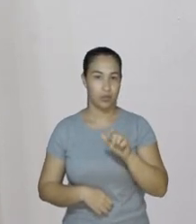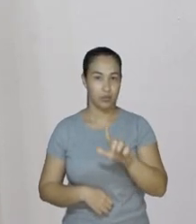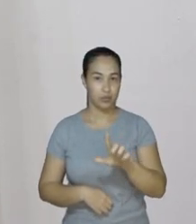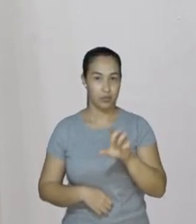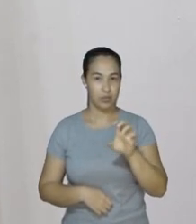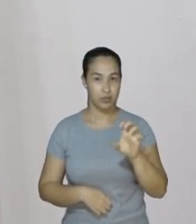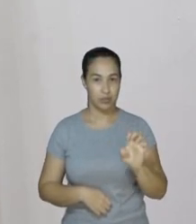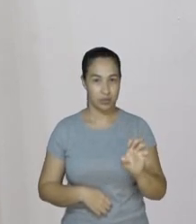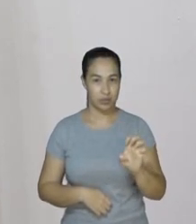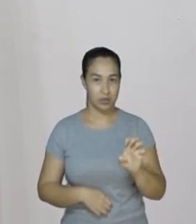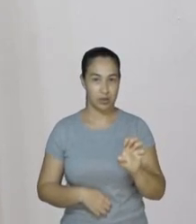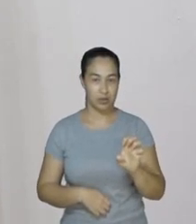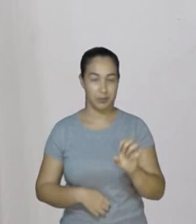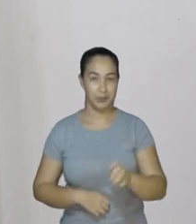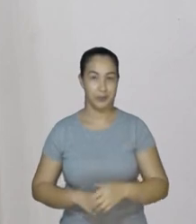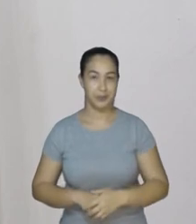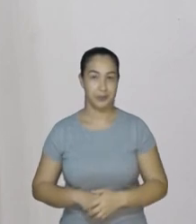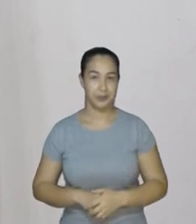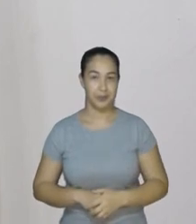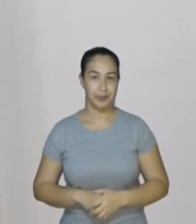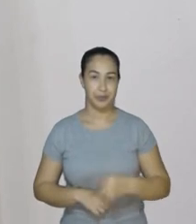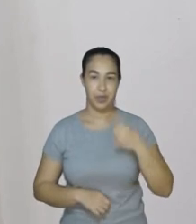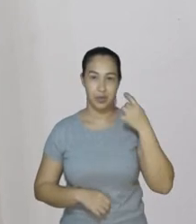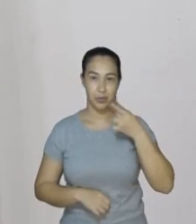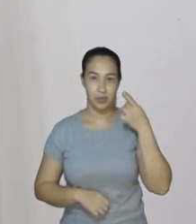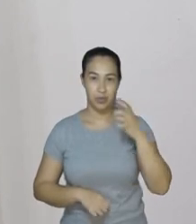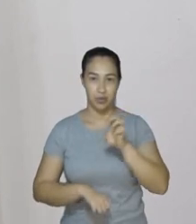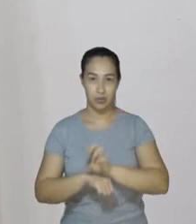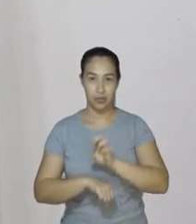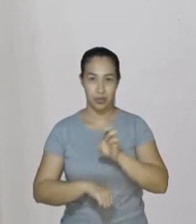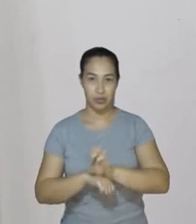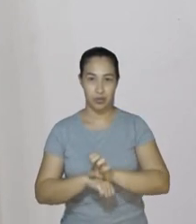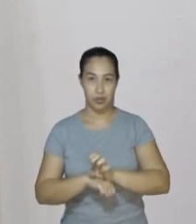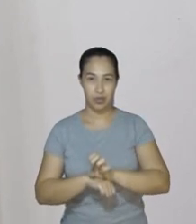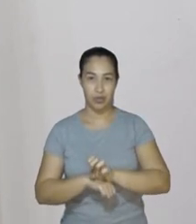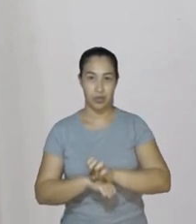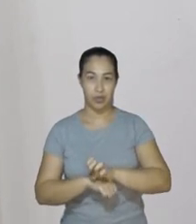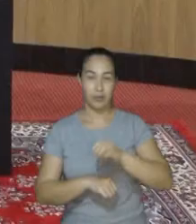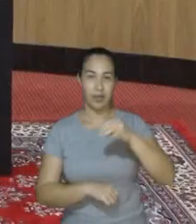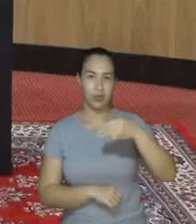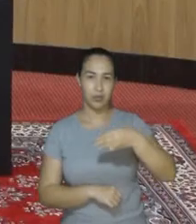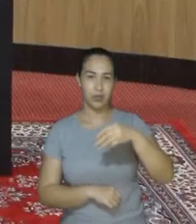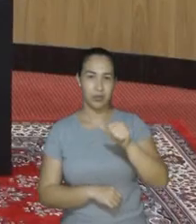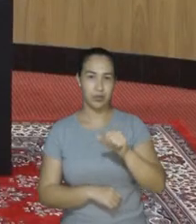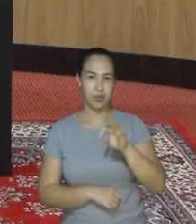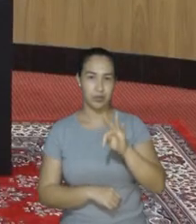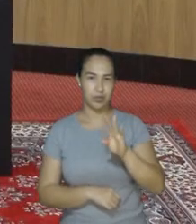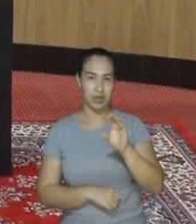Legisladores Estaduais, a UNALI, deputado estadual pelo Mato Grosso do Sul, Lídio Lopes.